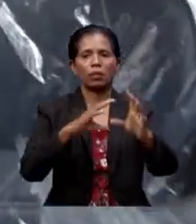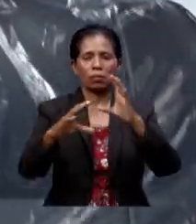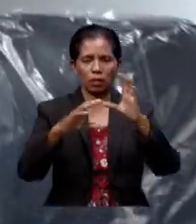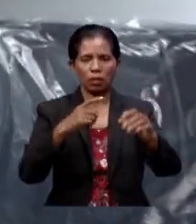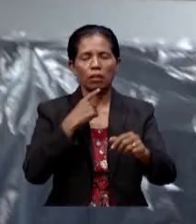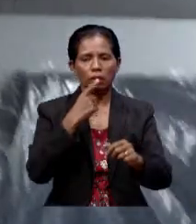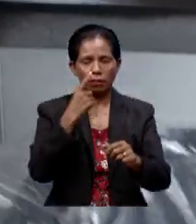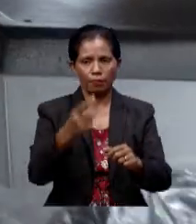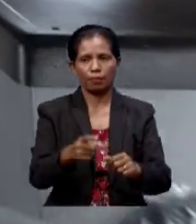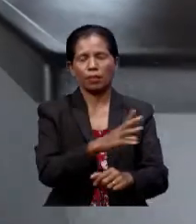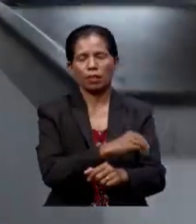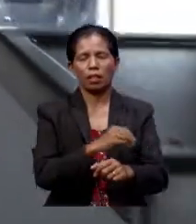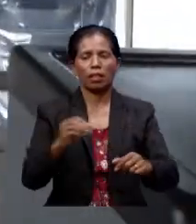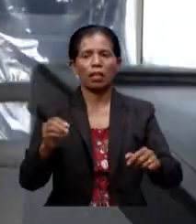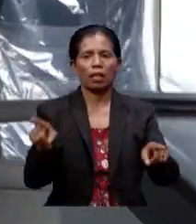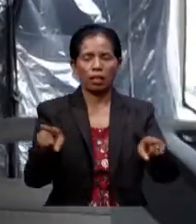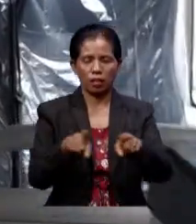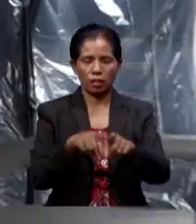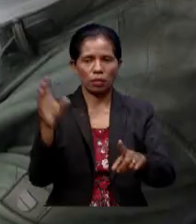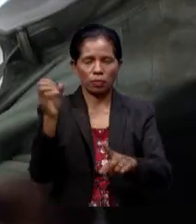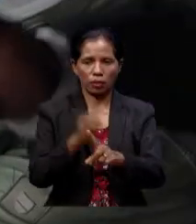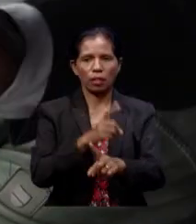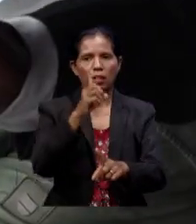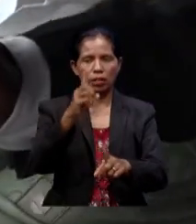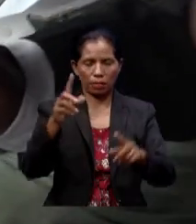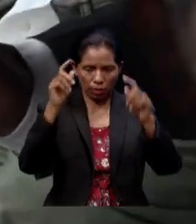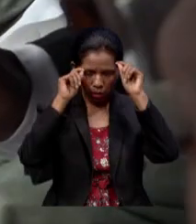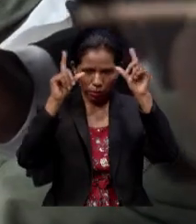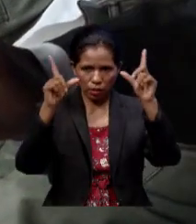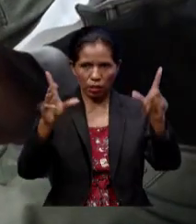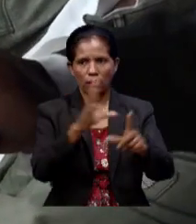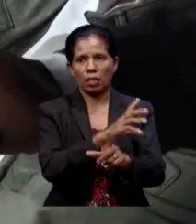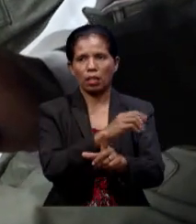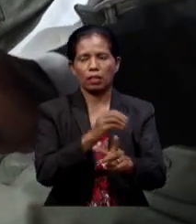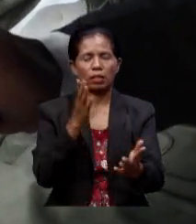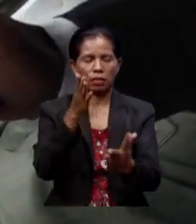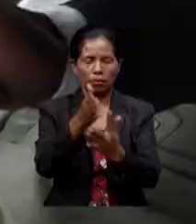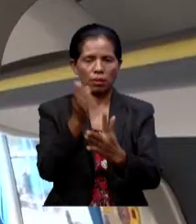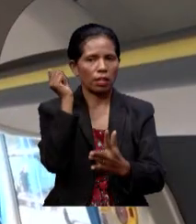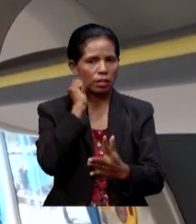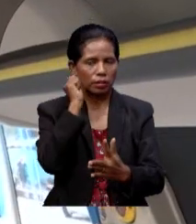HTT, lançamento Idané, Hanessa, na oportunidade de ida para Timor-Leste, atuadere para a ASEAN.